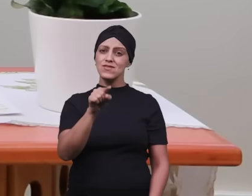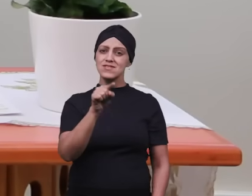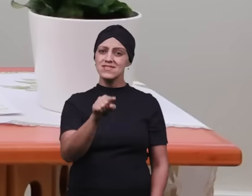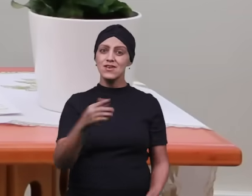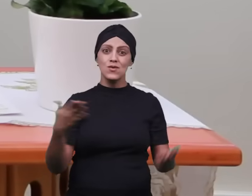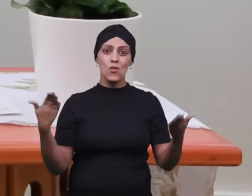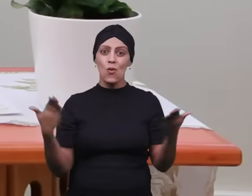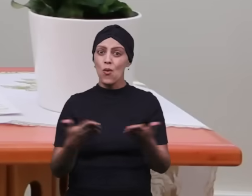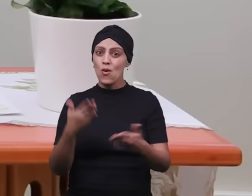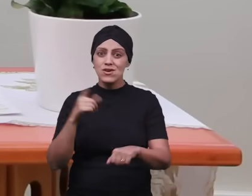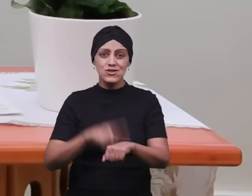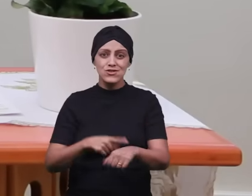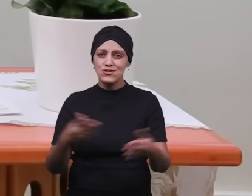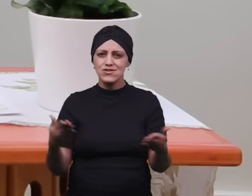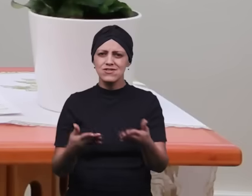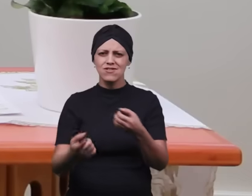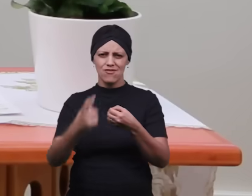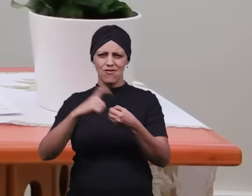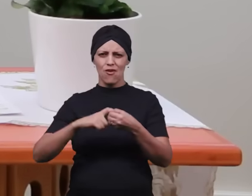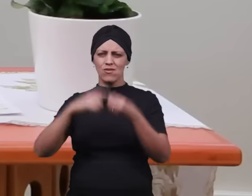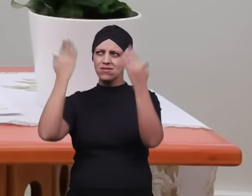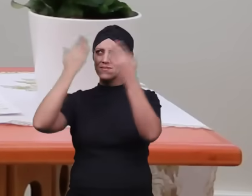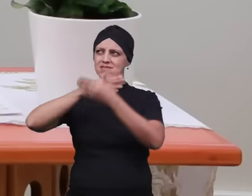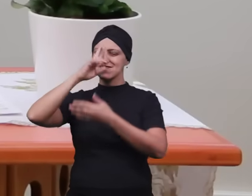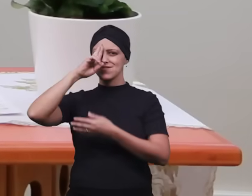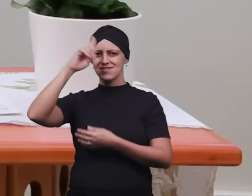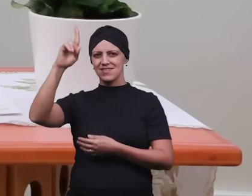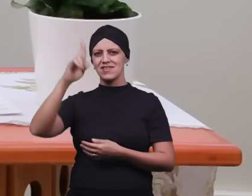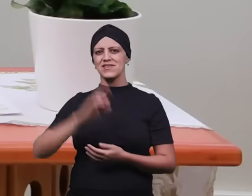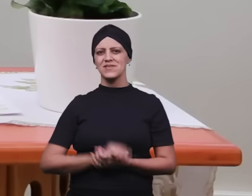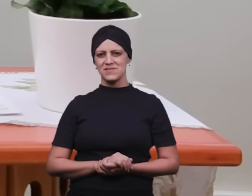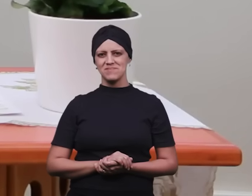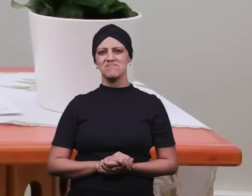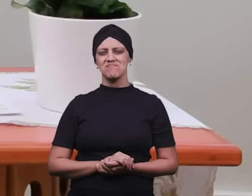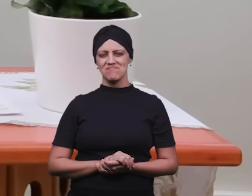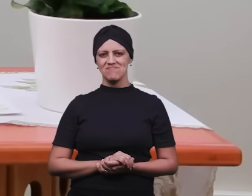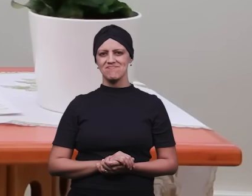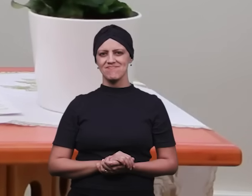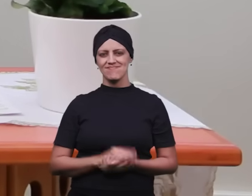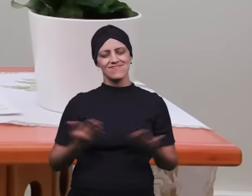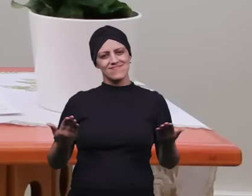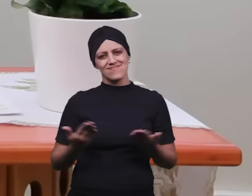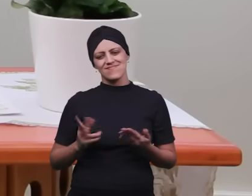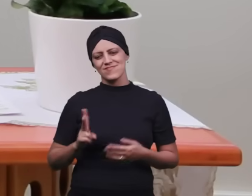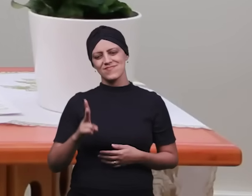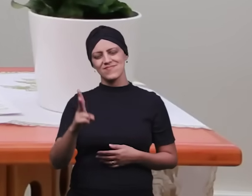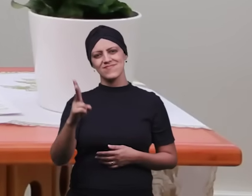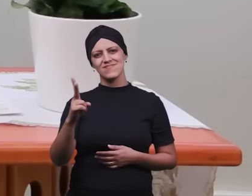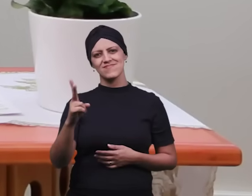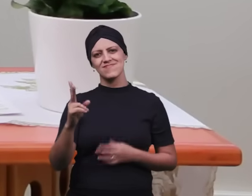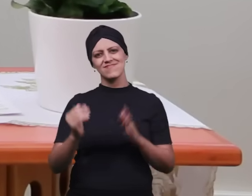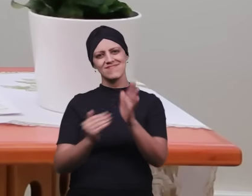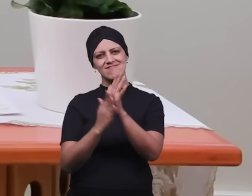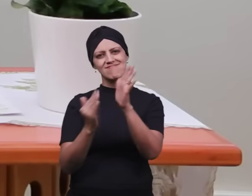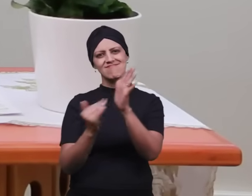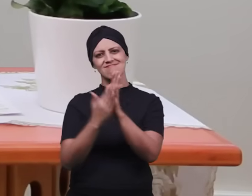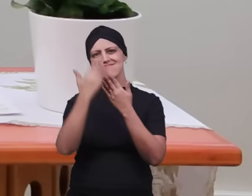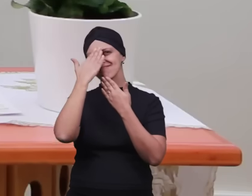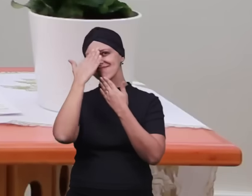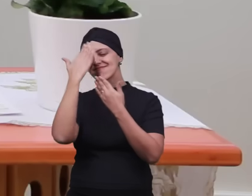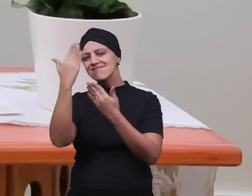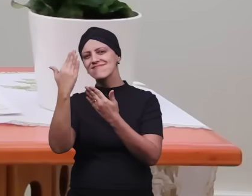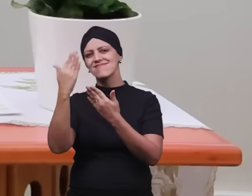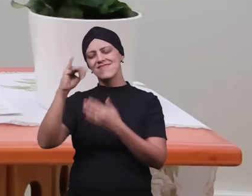que você possa hoje voltar para os caminhos do Senhor. Nós vamos, nesse momento, continuar agradecendo a Deus